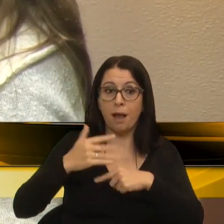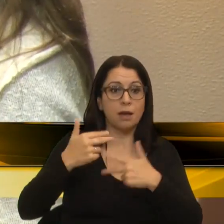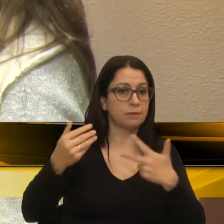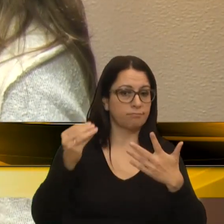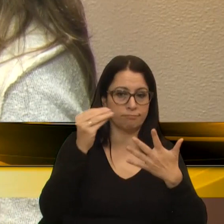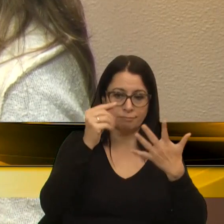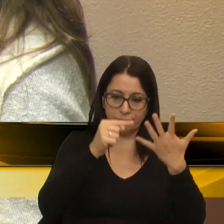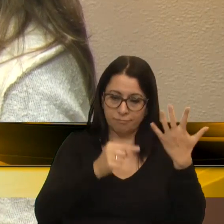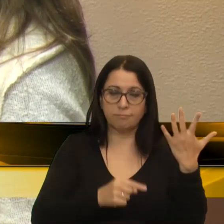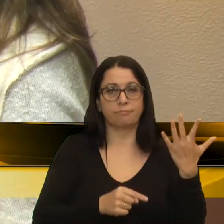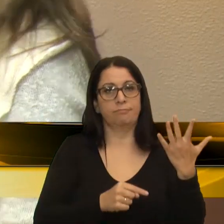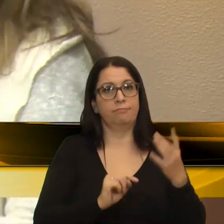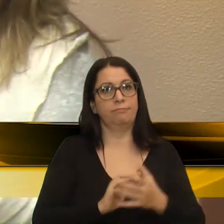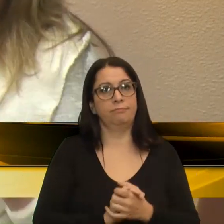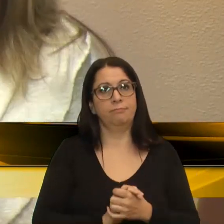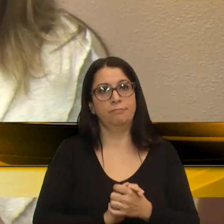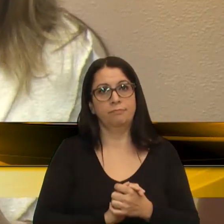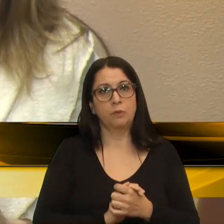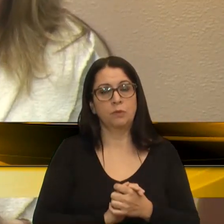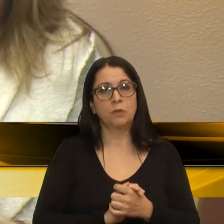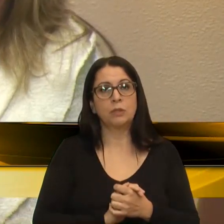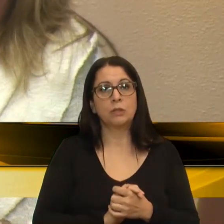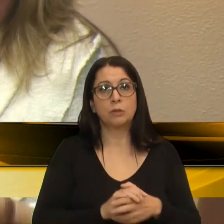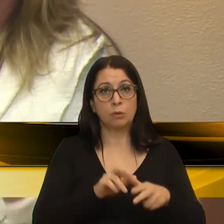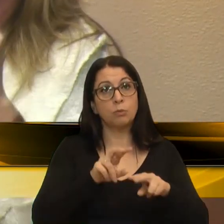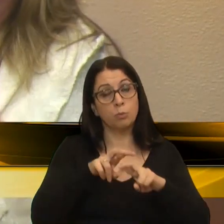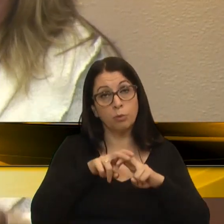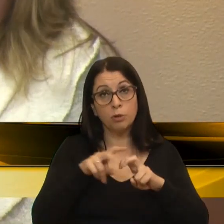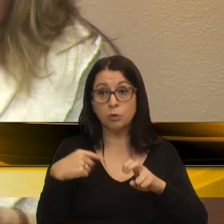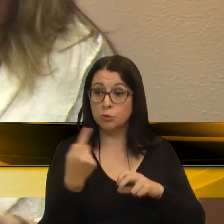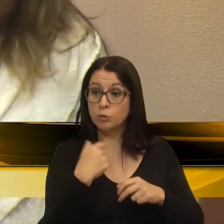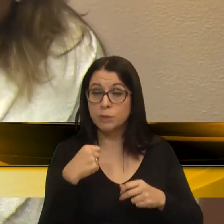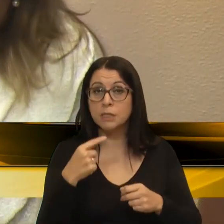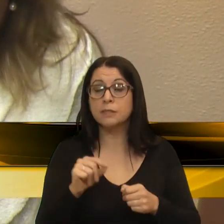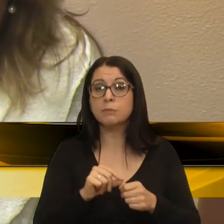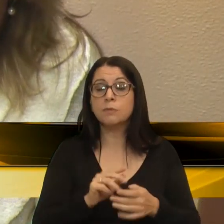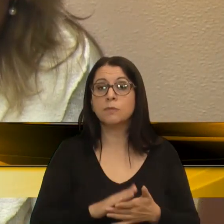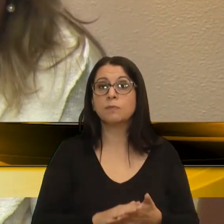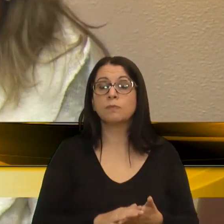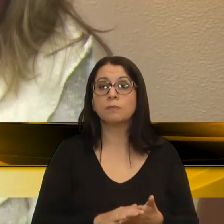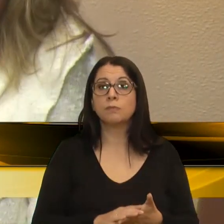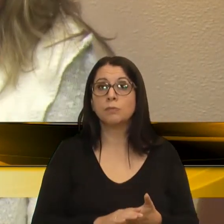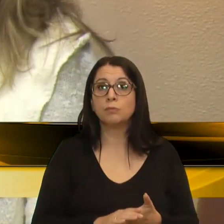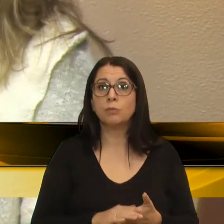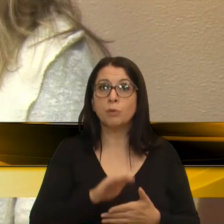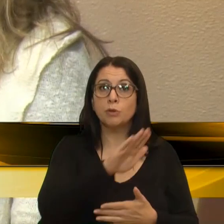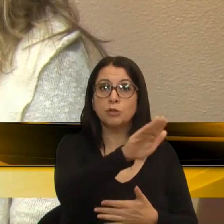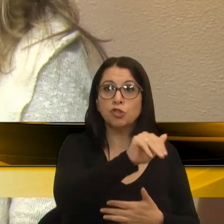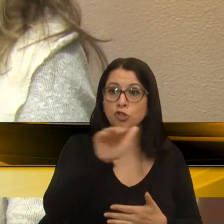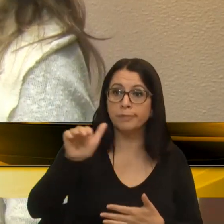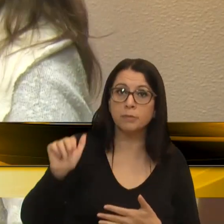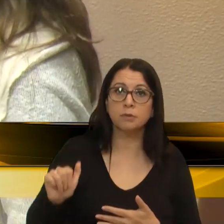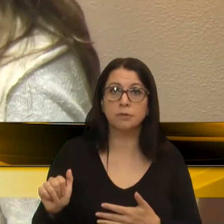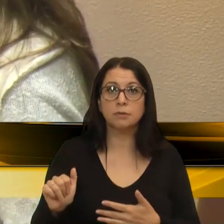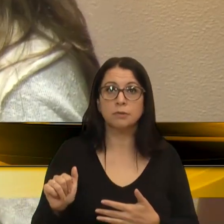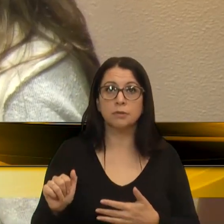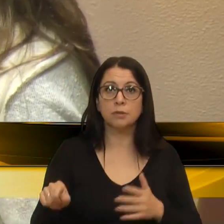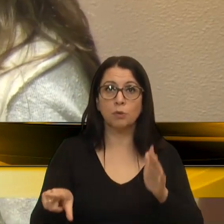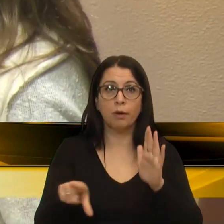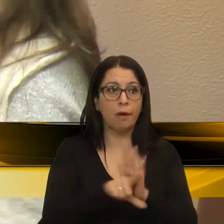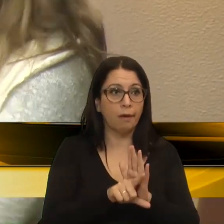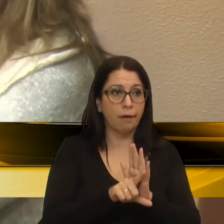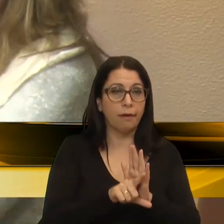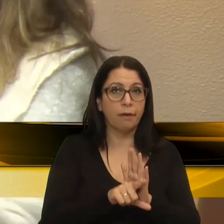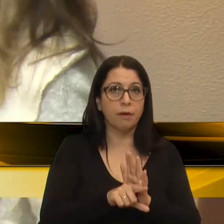algumas coisas. No entanto, nós precisamos fazer uma convocação com a lei